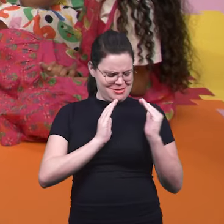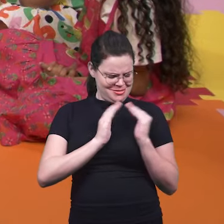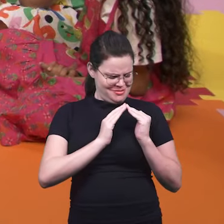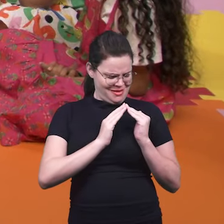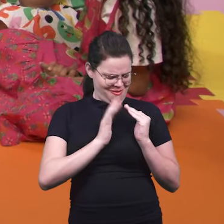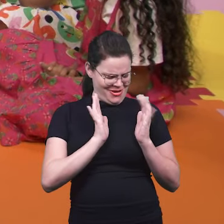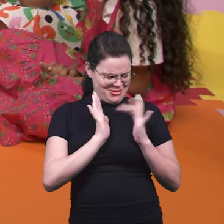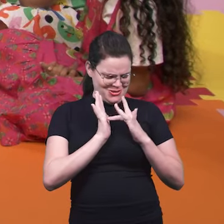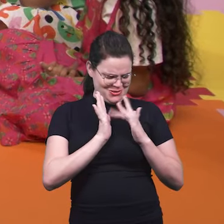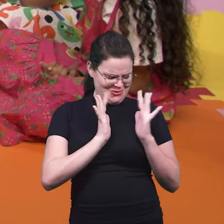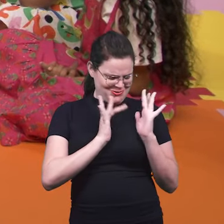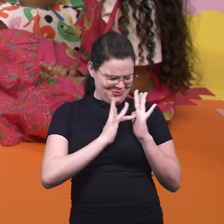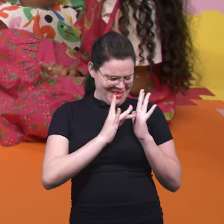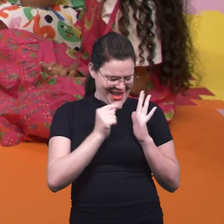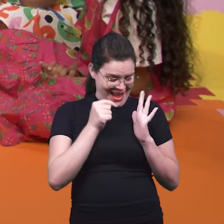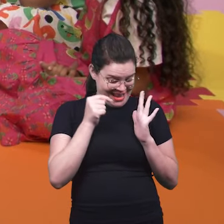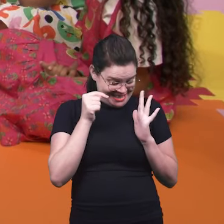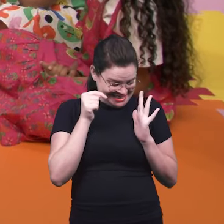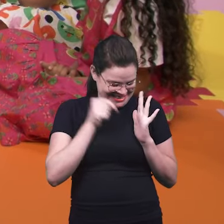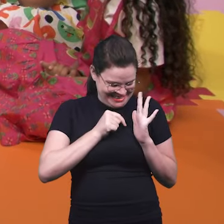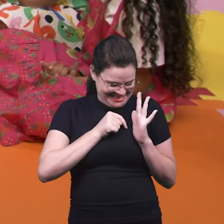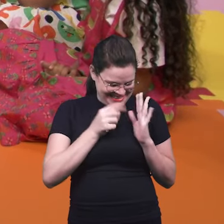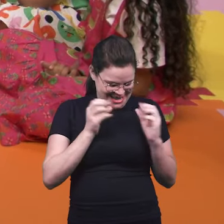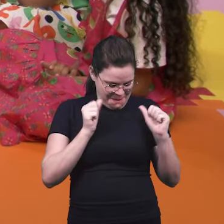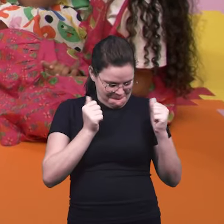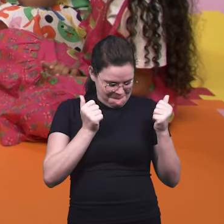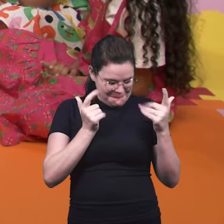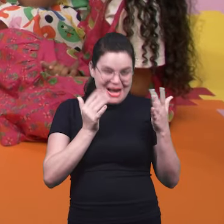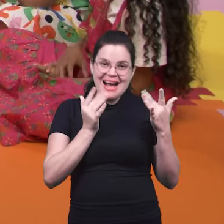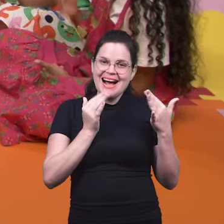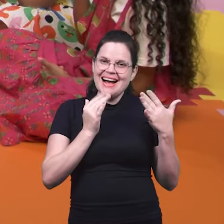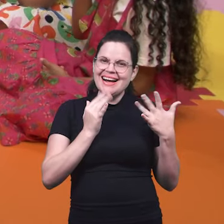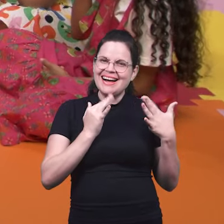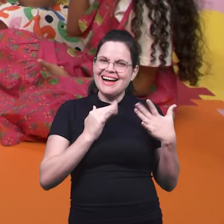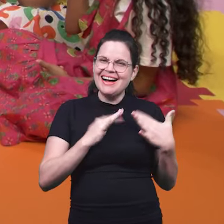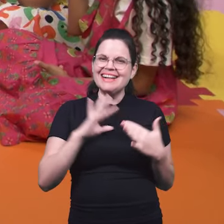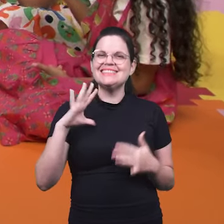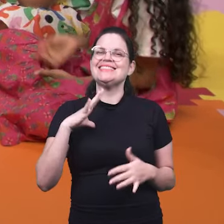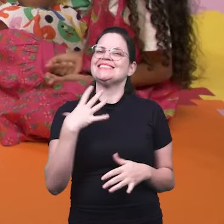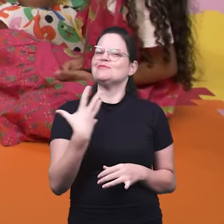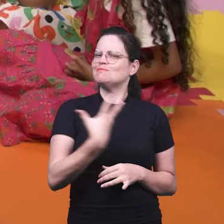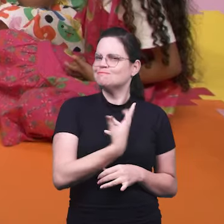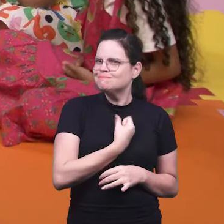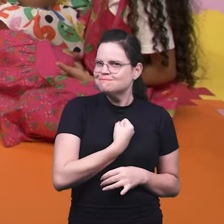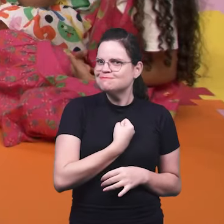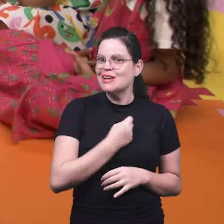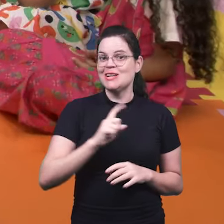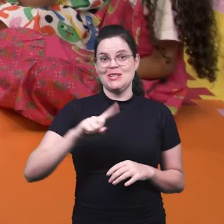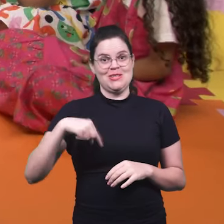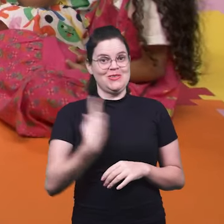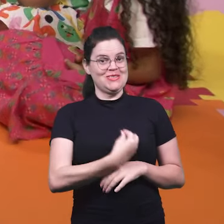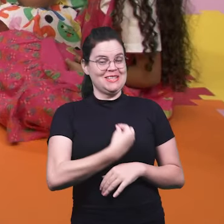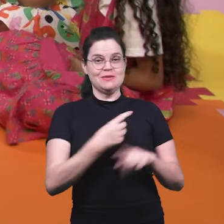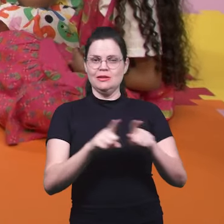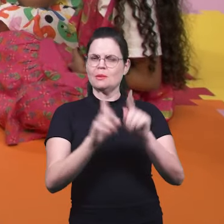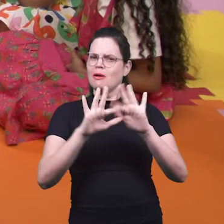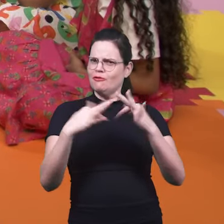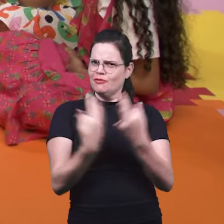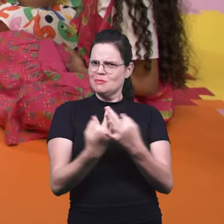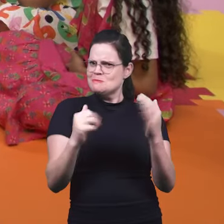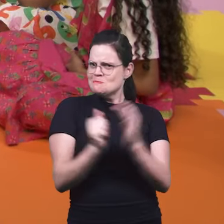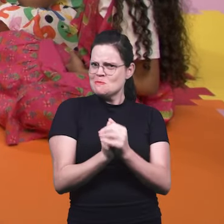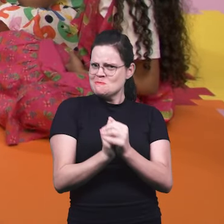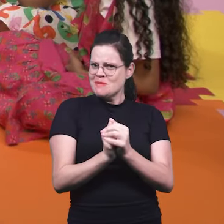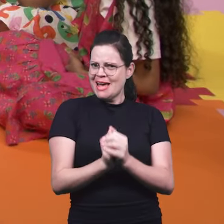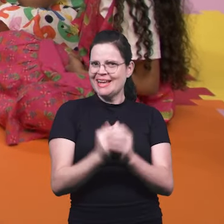casa é o nosso coração ele traz salvação para as nossas vidas e para toda a nossa família também